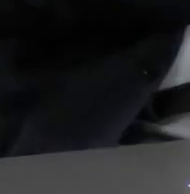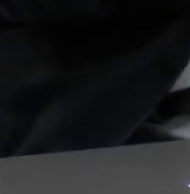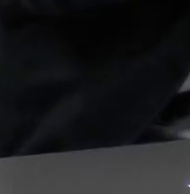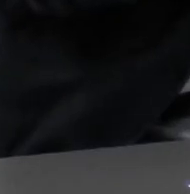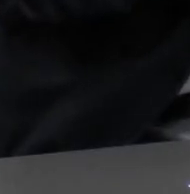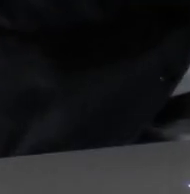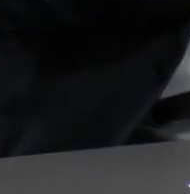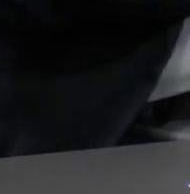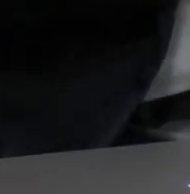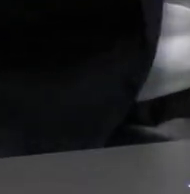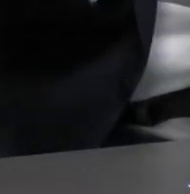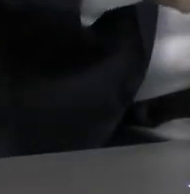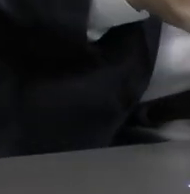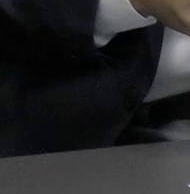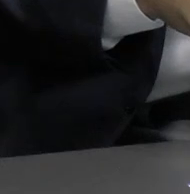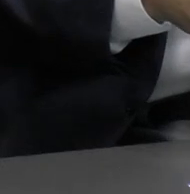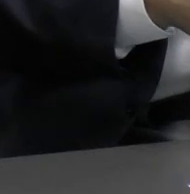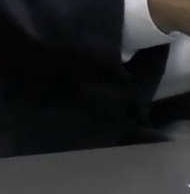nas suas decisões,